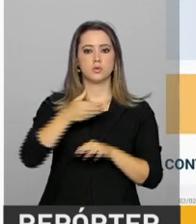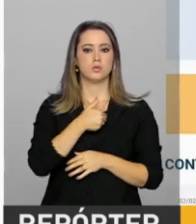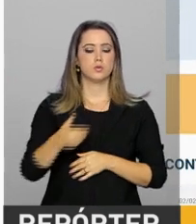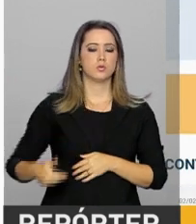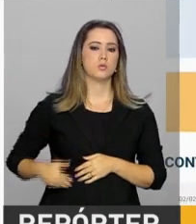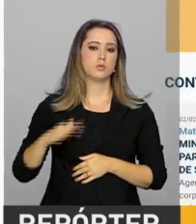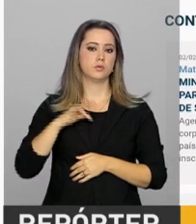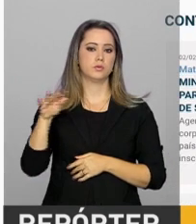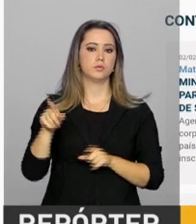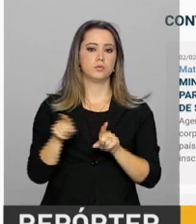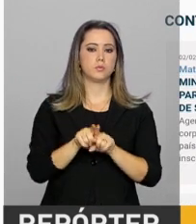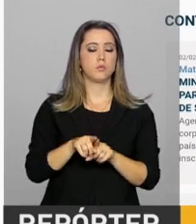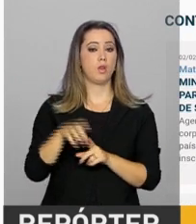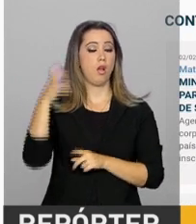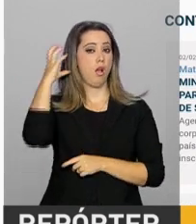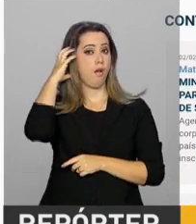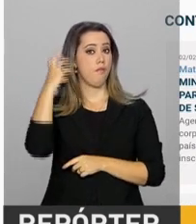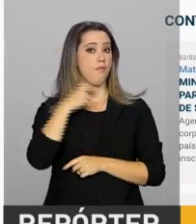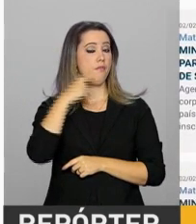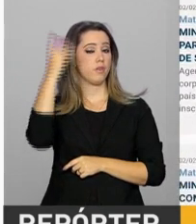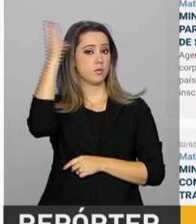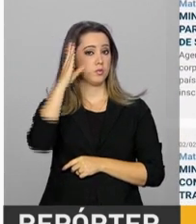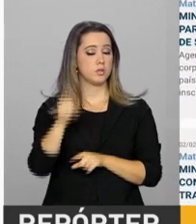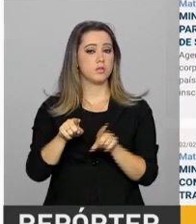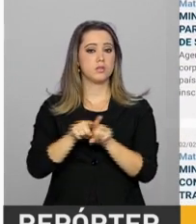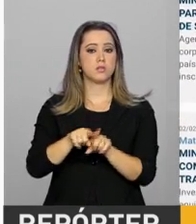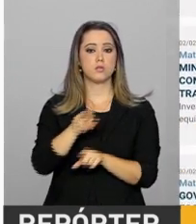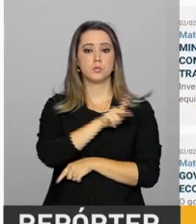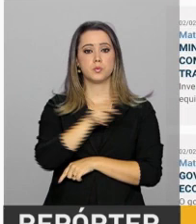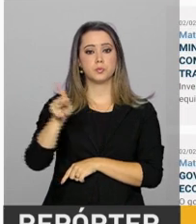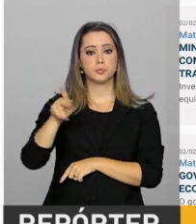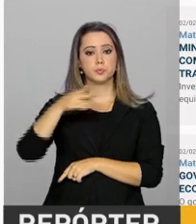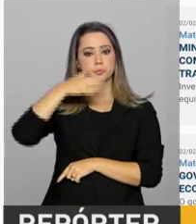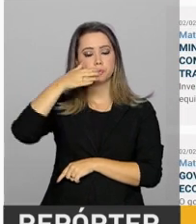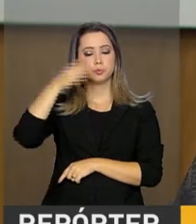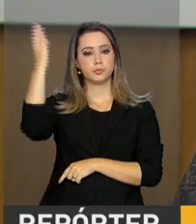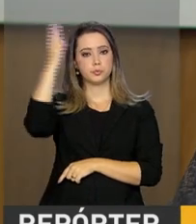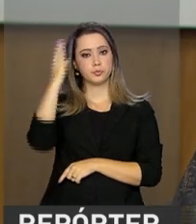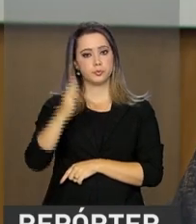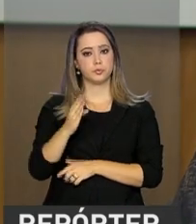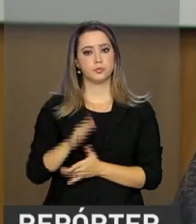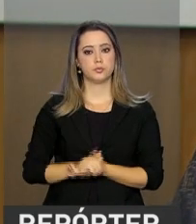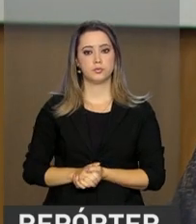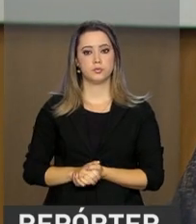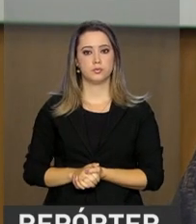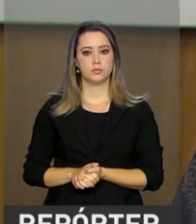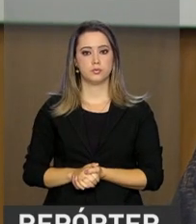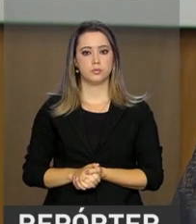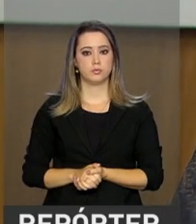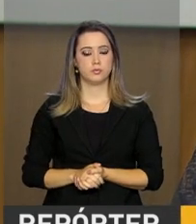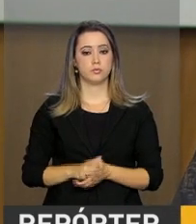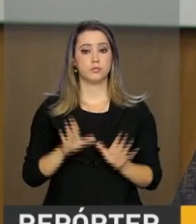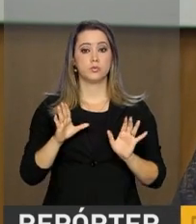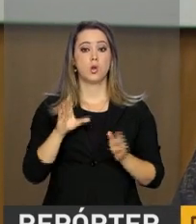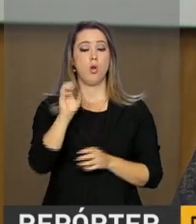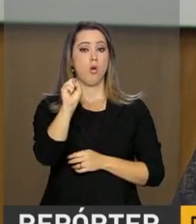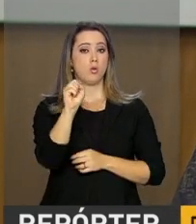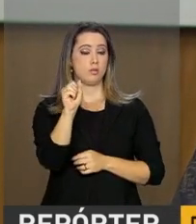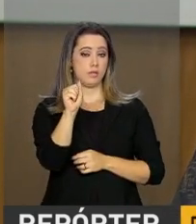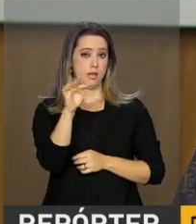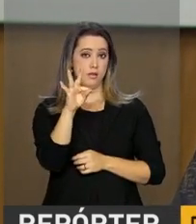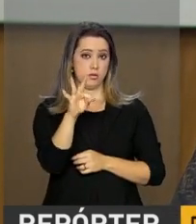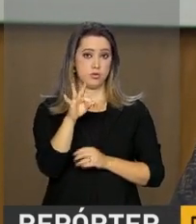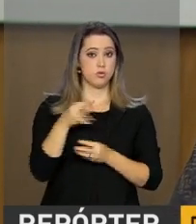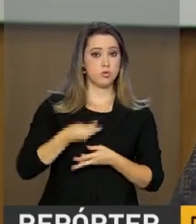incluindo a voz do brasil e os pronunciamentos do presidente da república sete ajudou a democratizar o acesso aos conteúdos